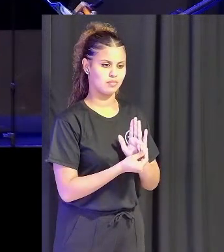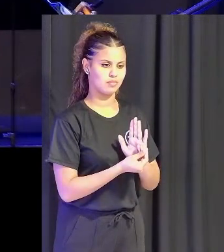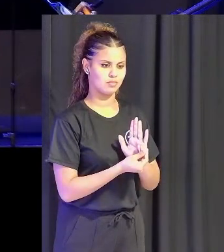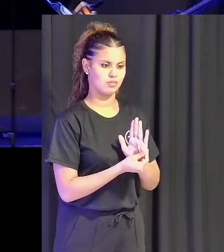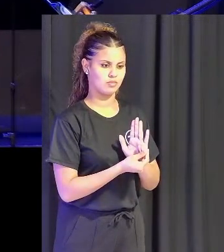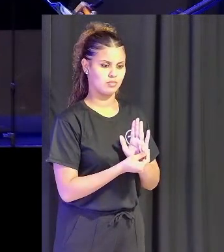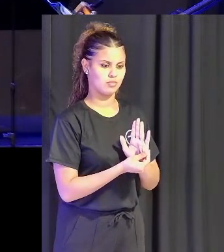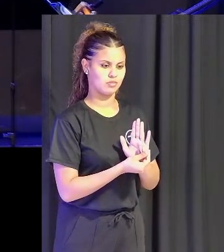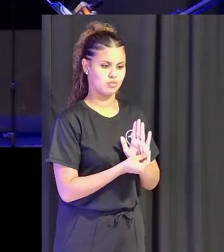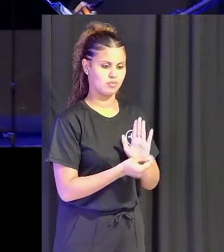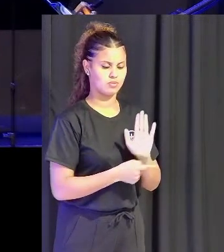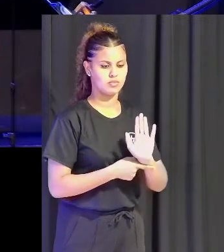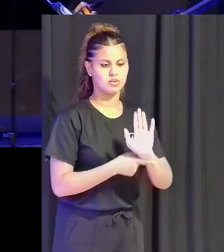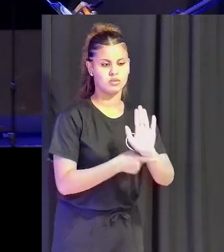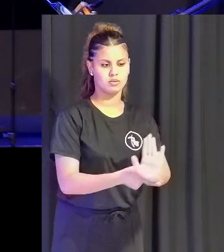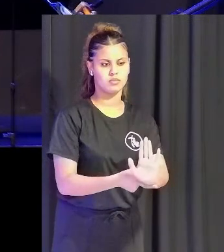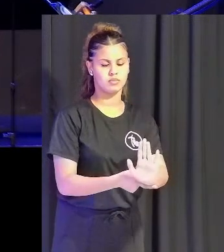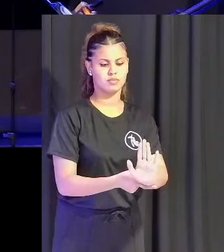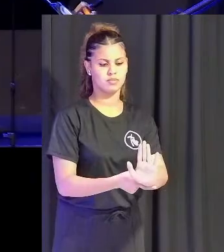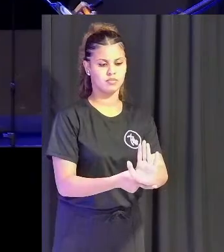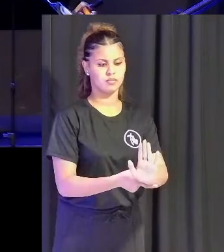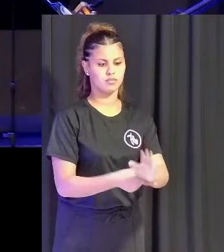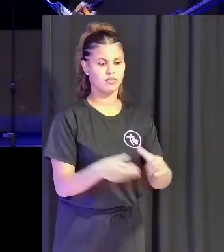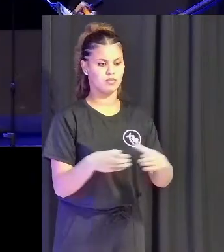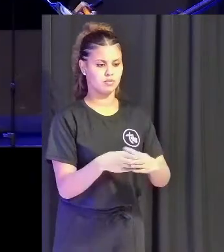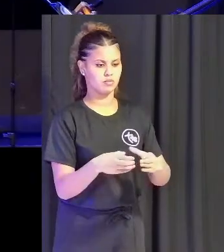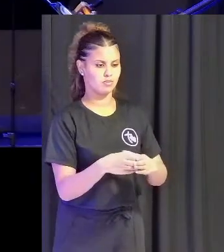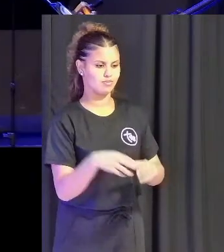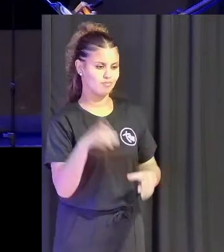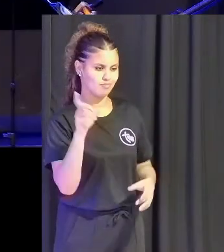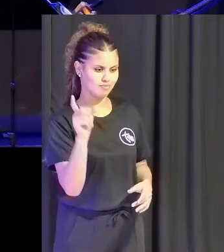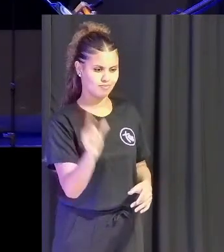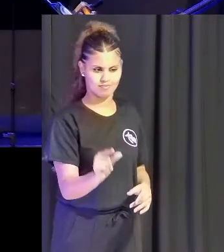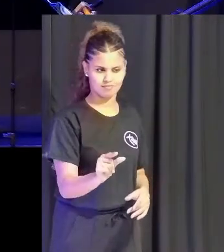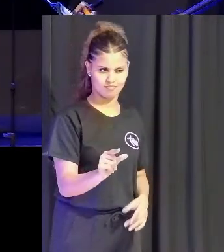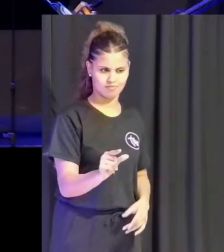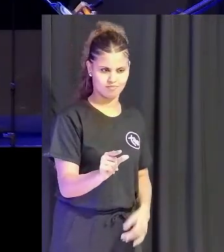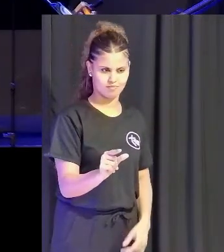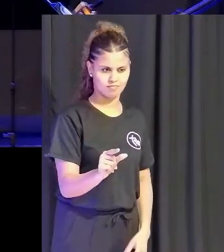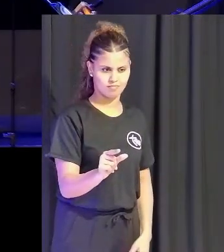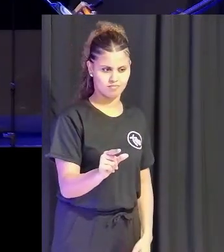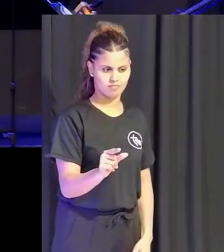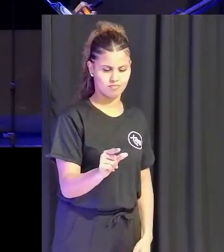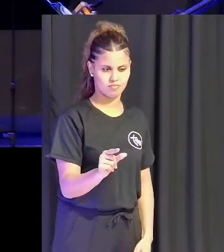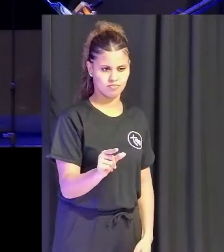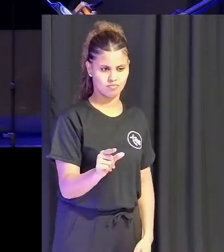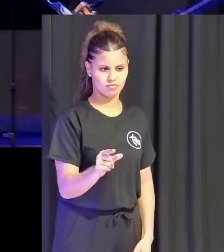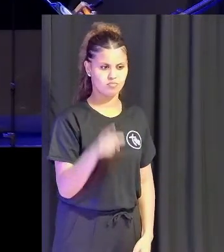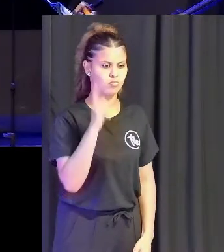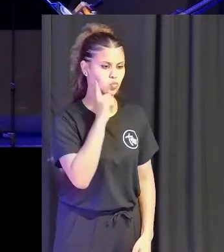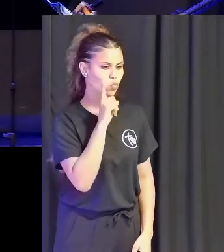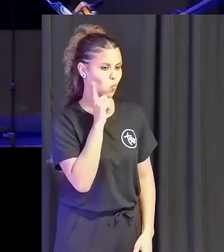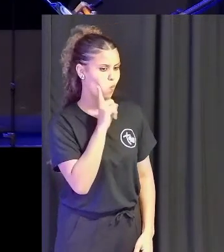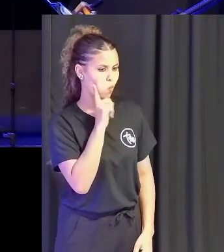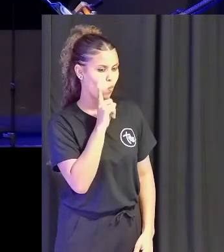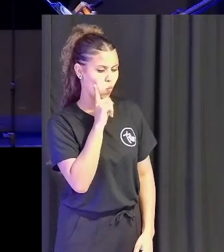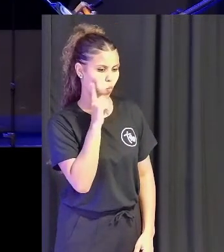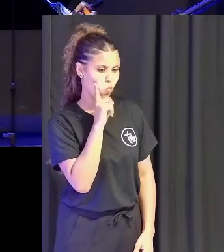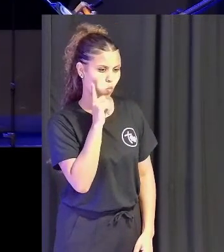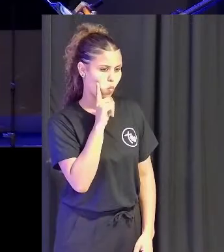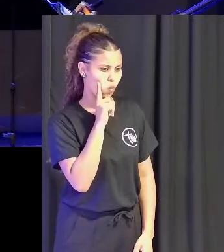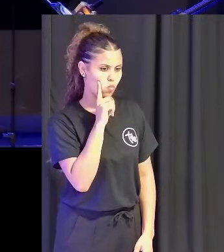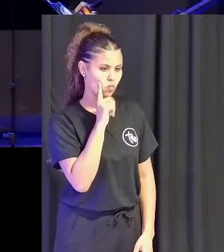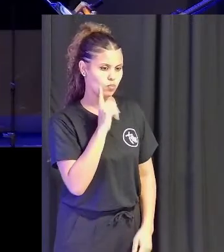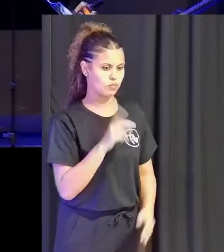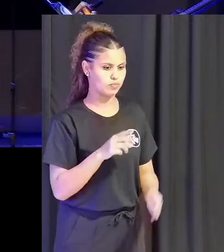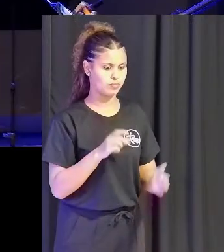O grupo pequeno em inglês que se reúne da igreja, eles estiveram ajudando como